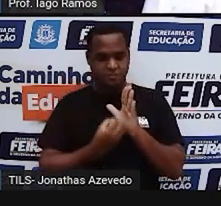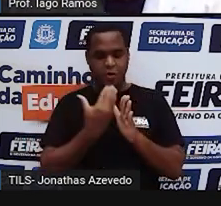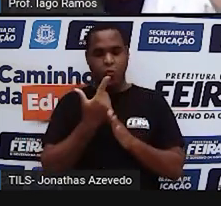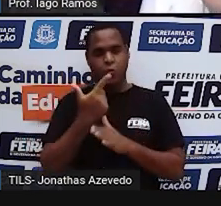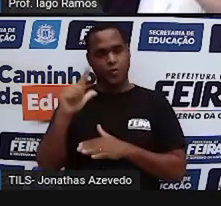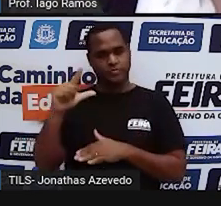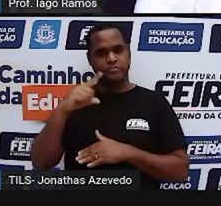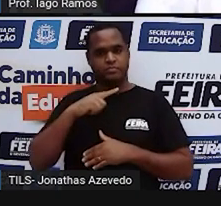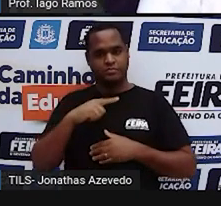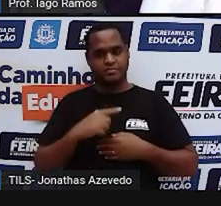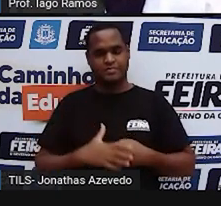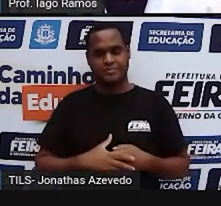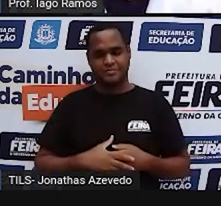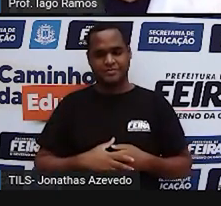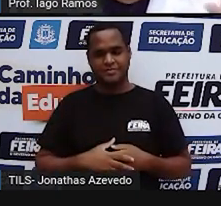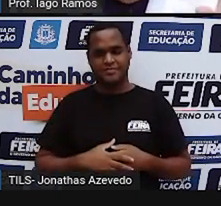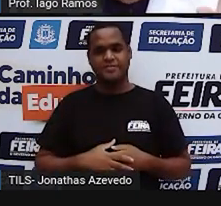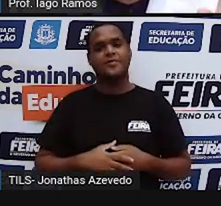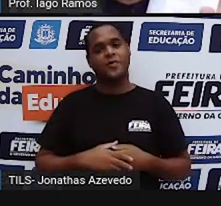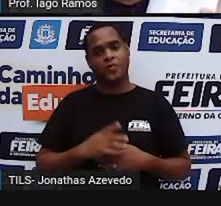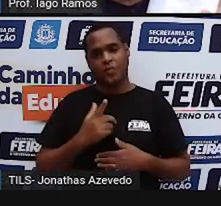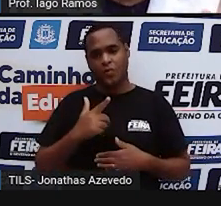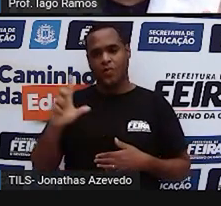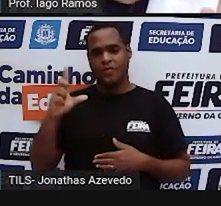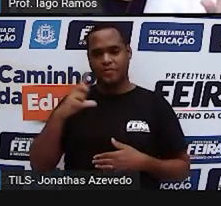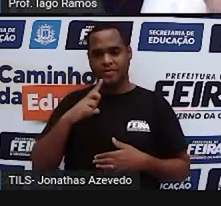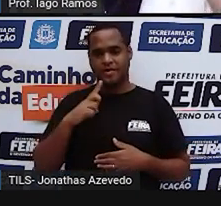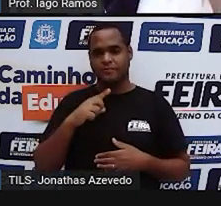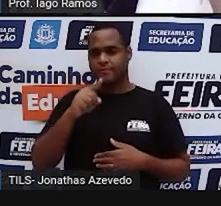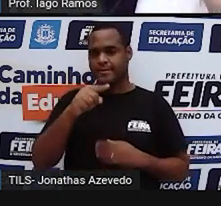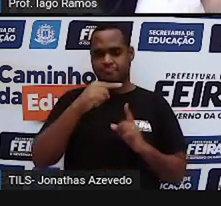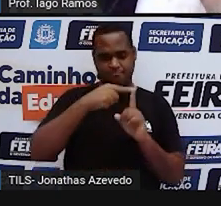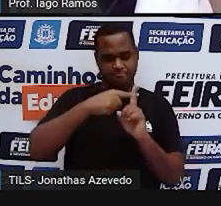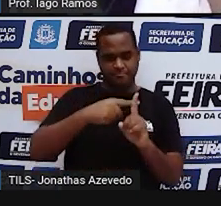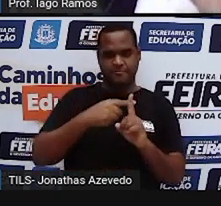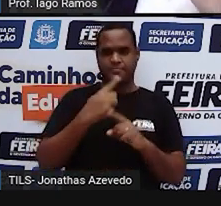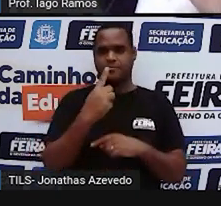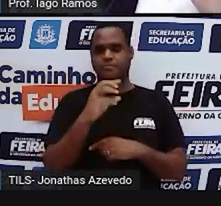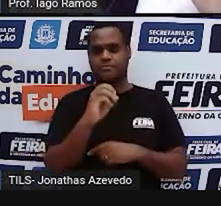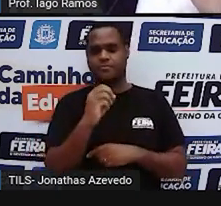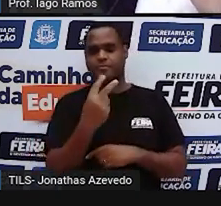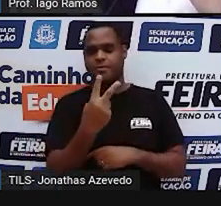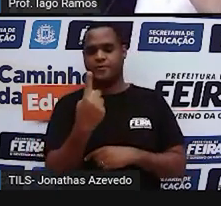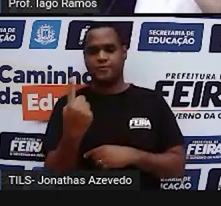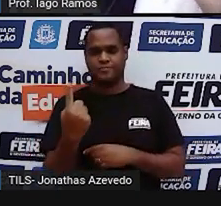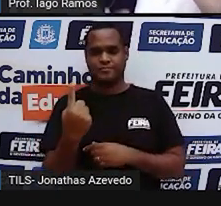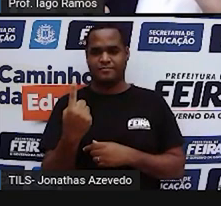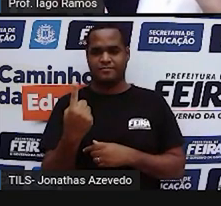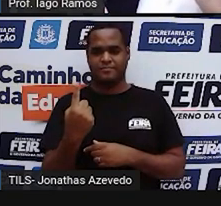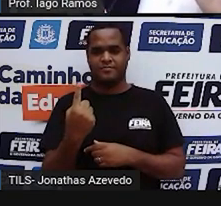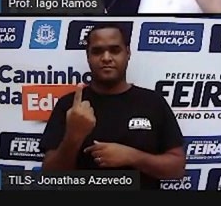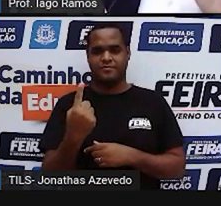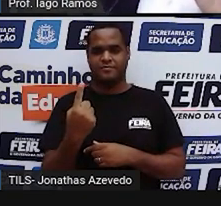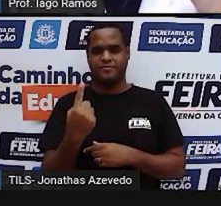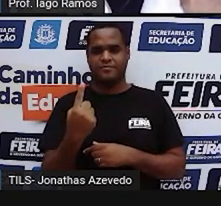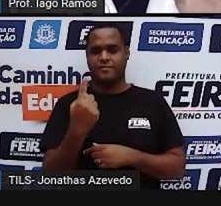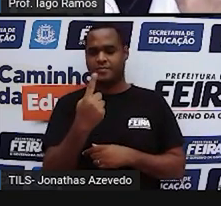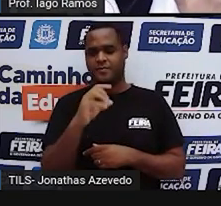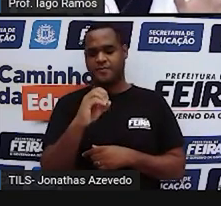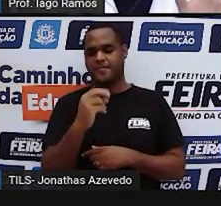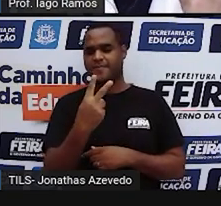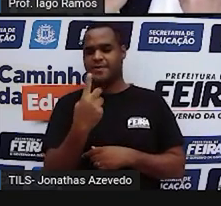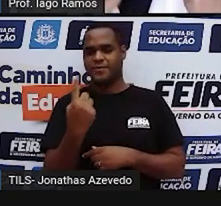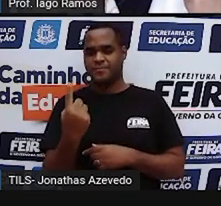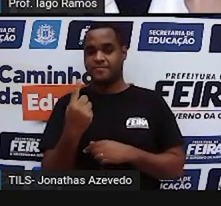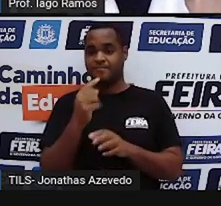outro resultado esse outro resultado é mais 1021 somar 1021